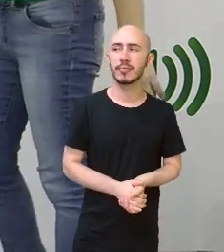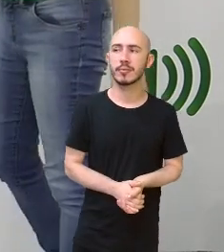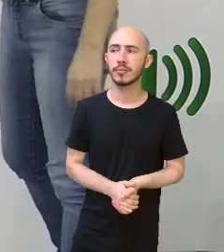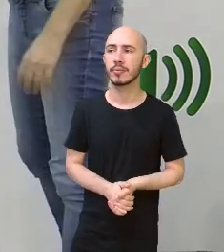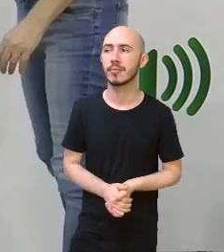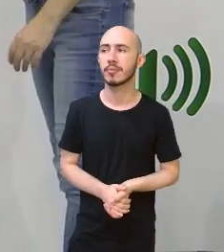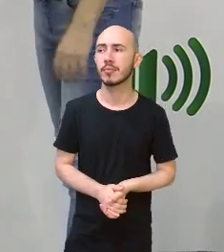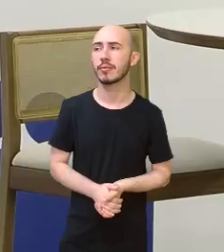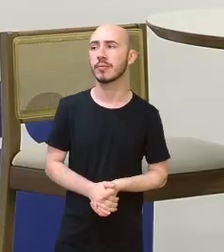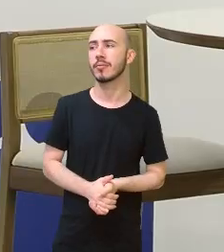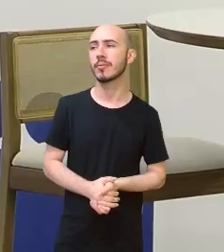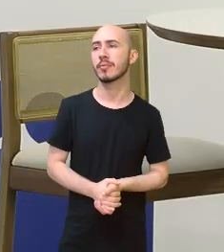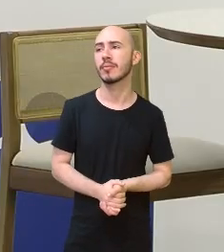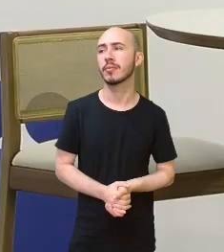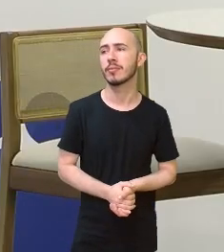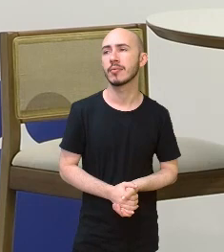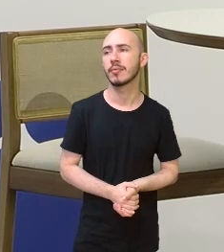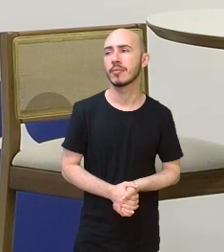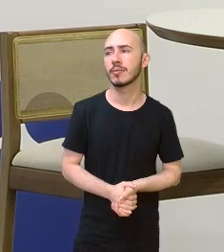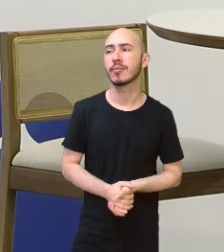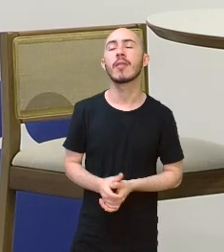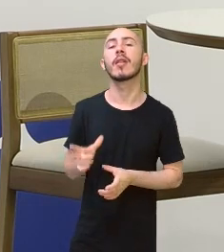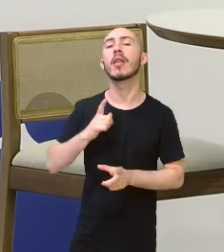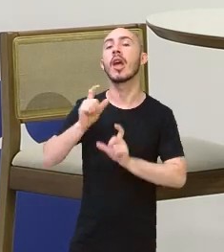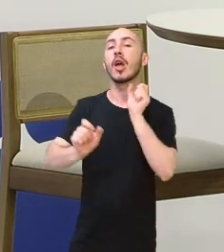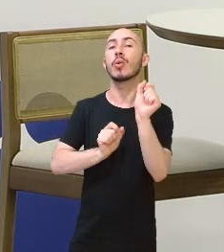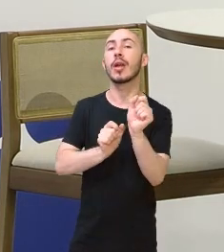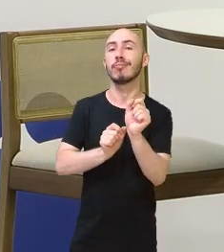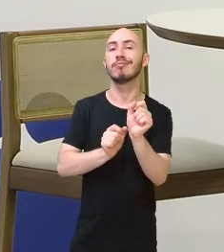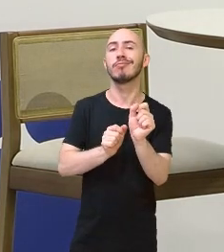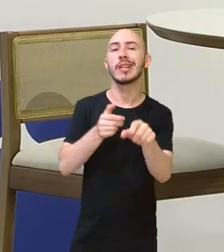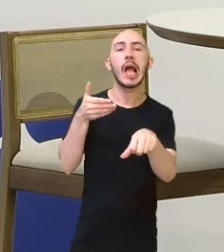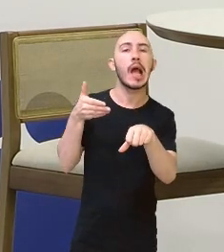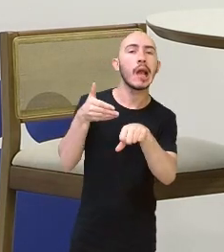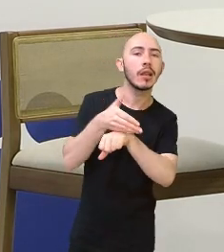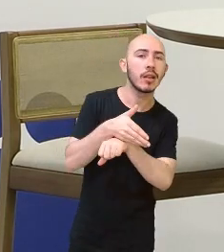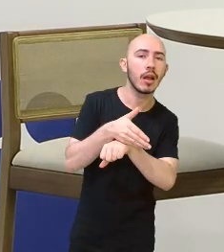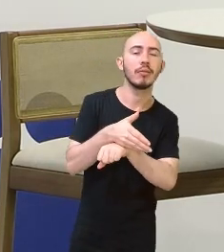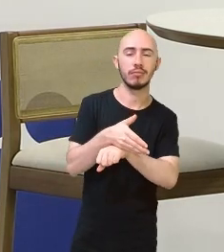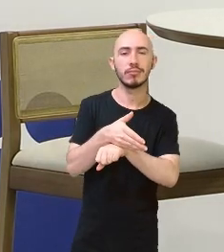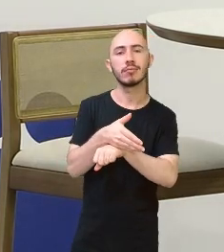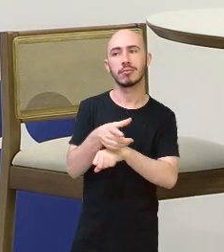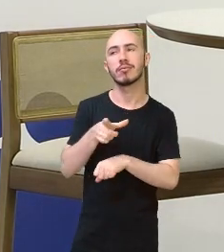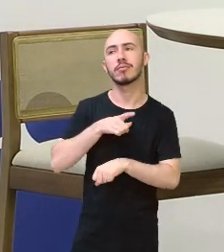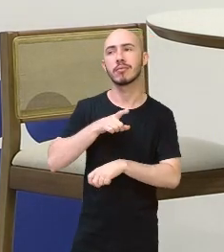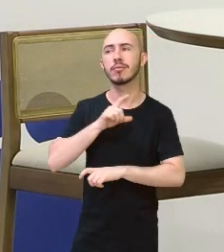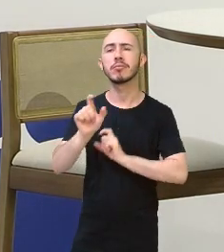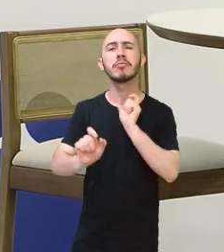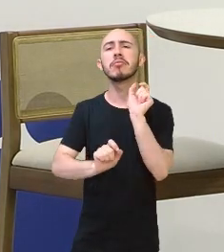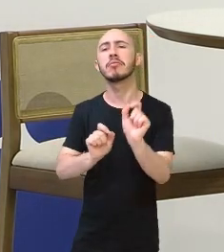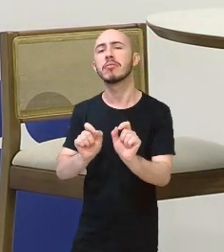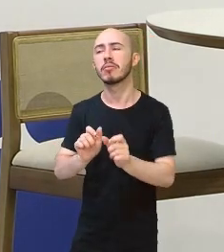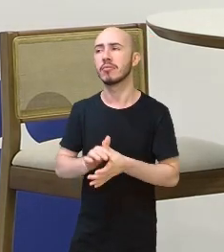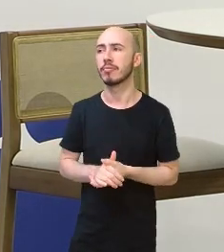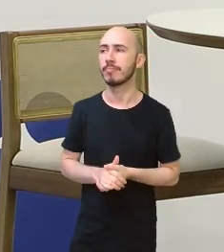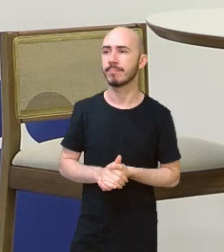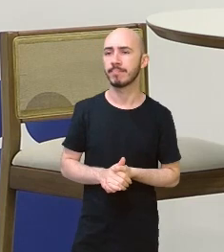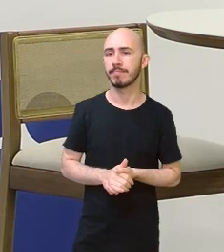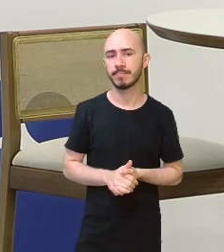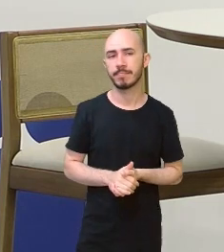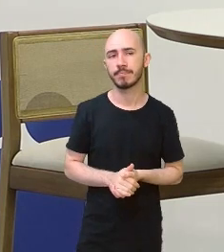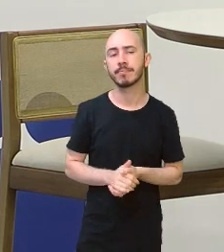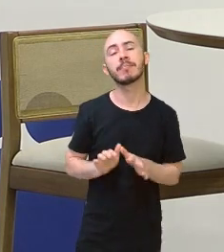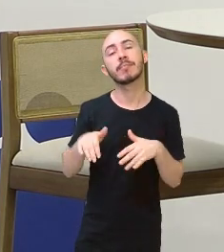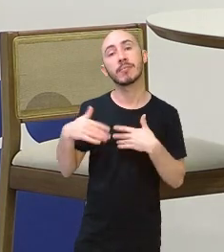Nós temos aqui, ó, a entrada, tá? Então, nós temos aqui a entrada. Geralmente,